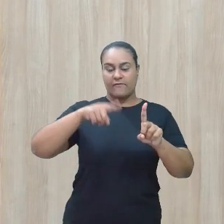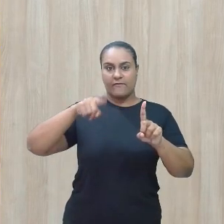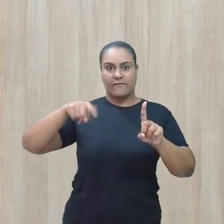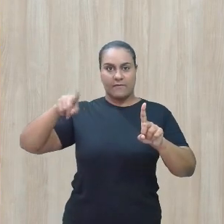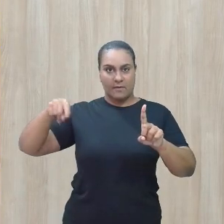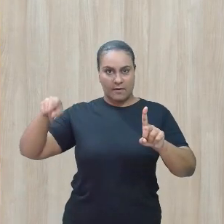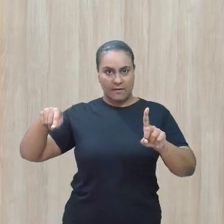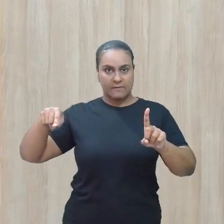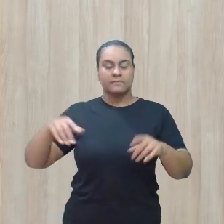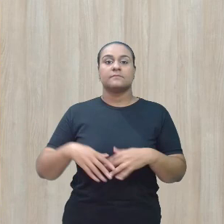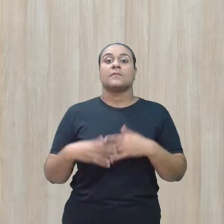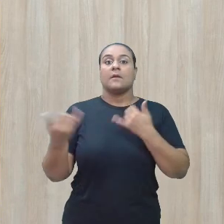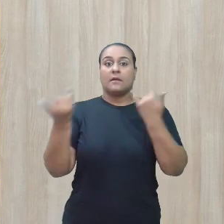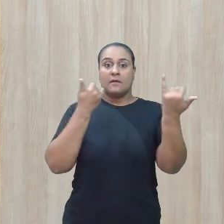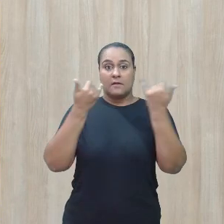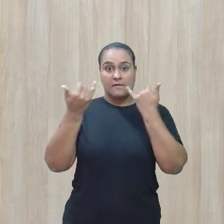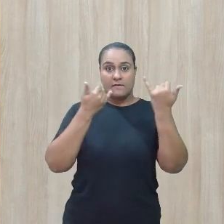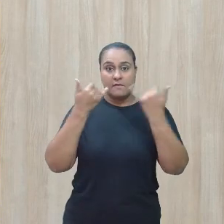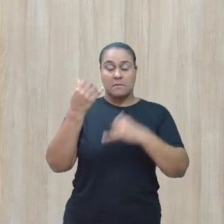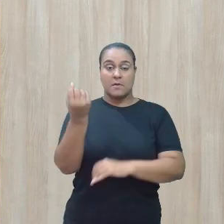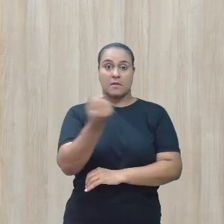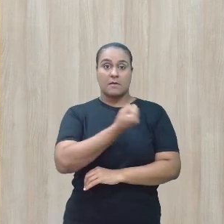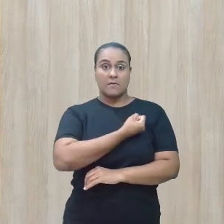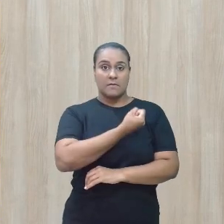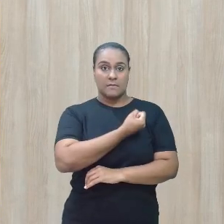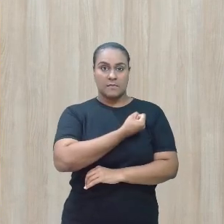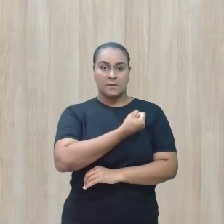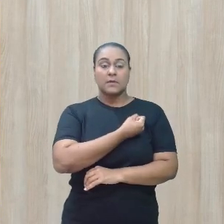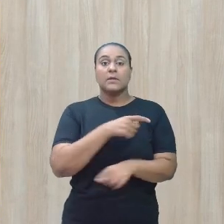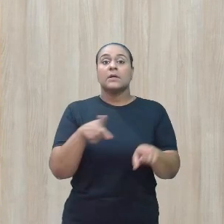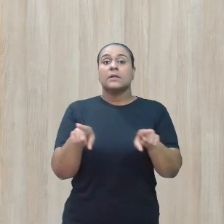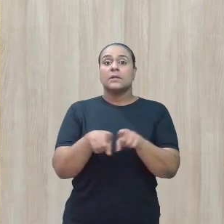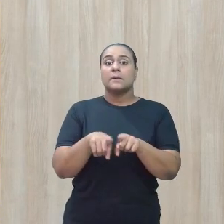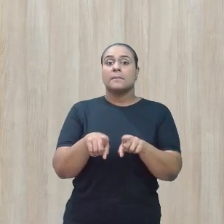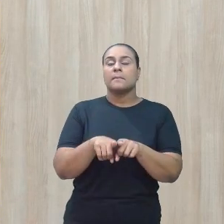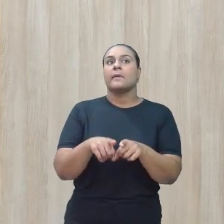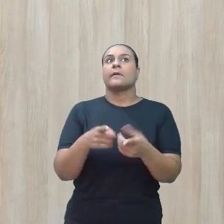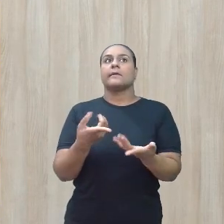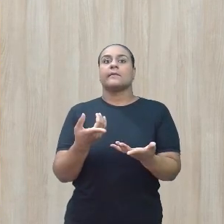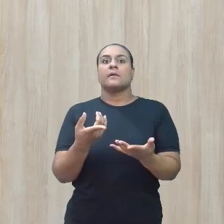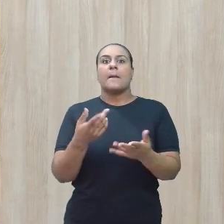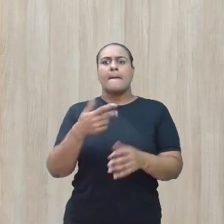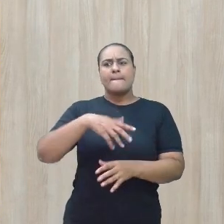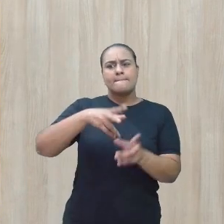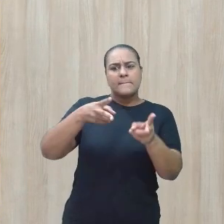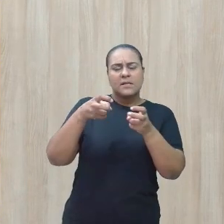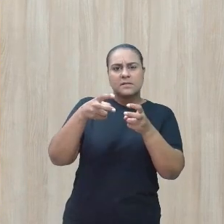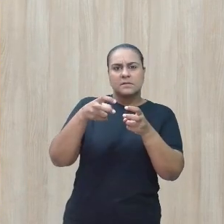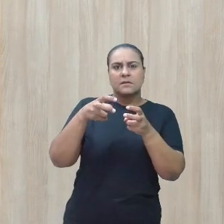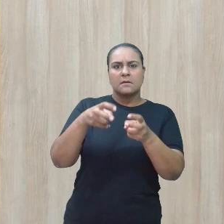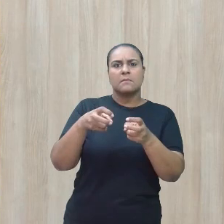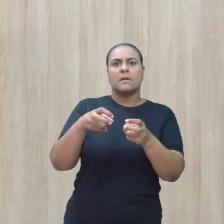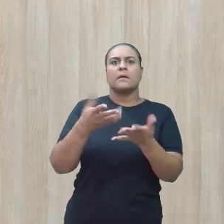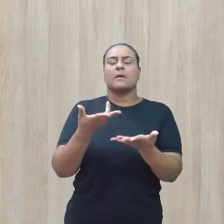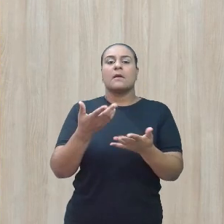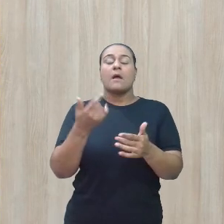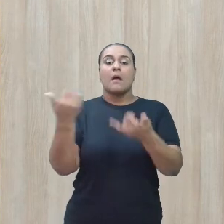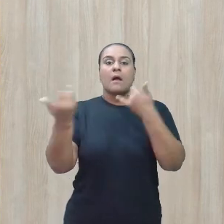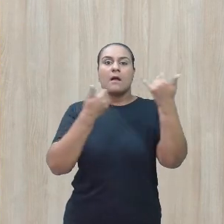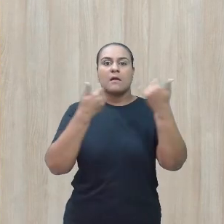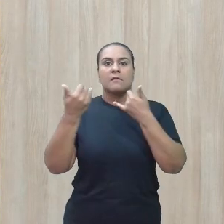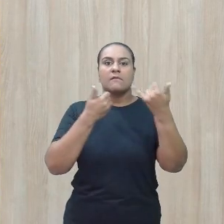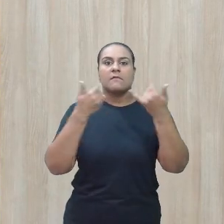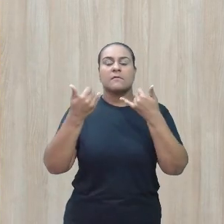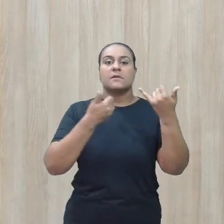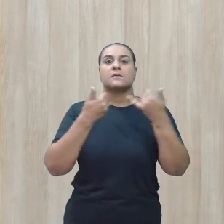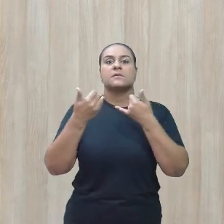gente viu informações numéricas e a gente pode tomar essas informações para compreender melhor as coisas que acontecem ao